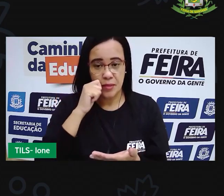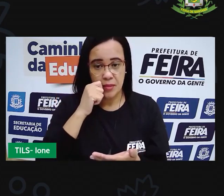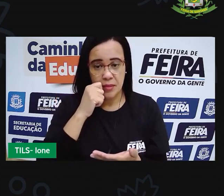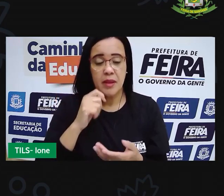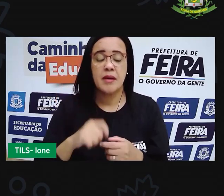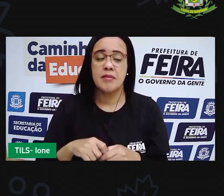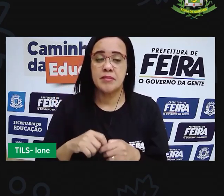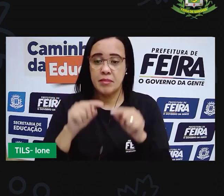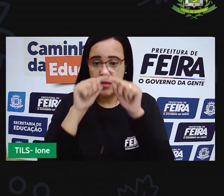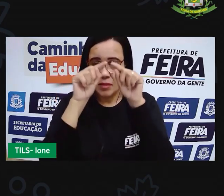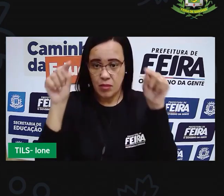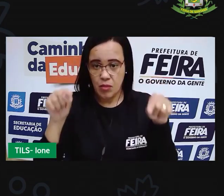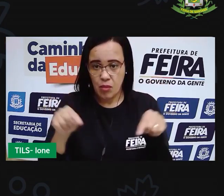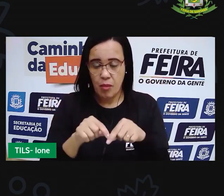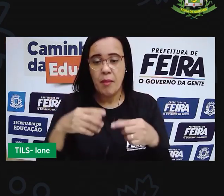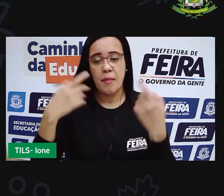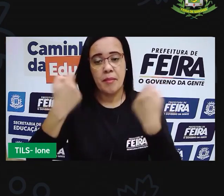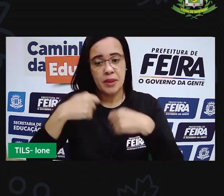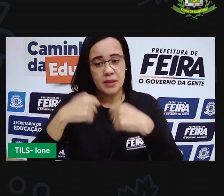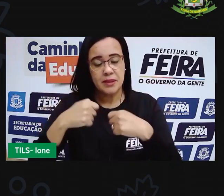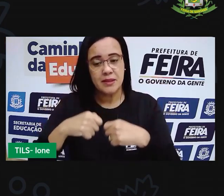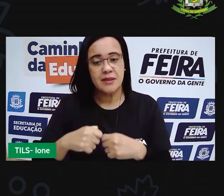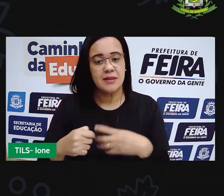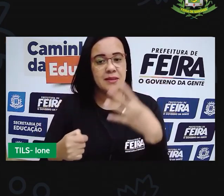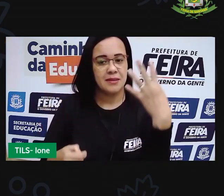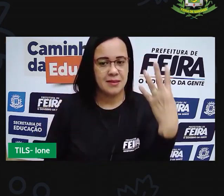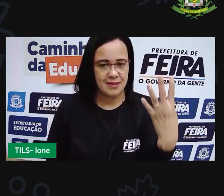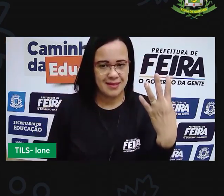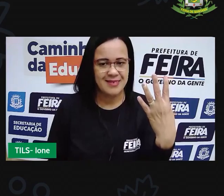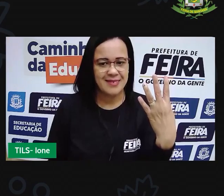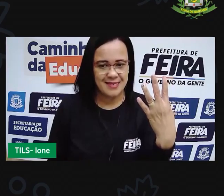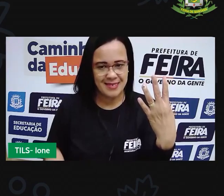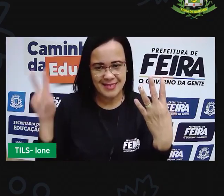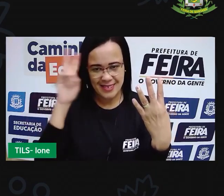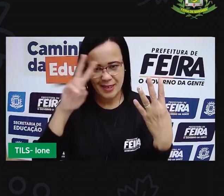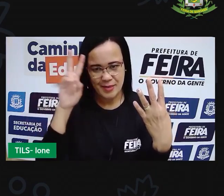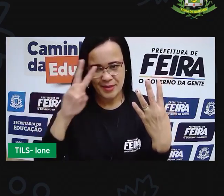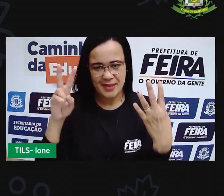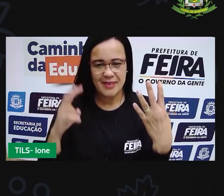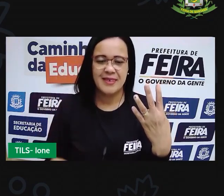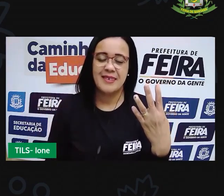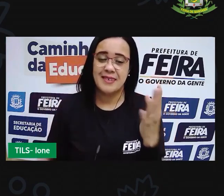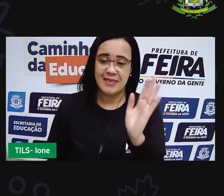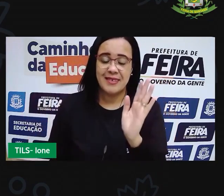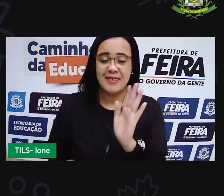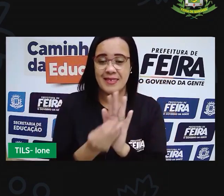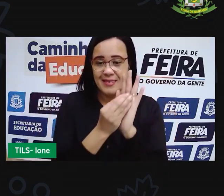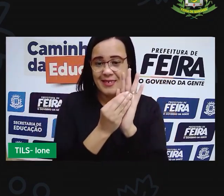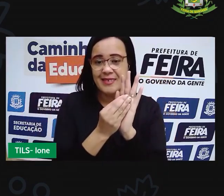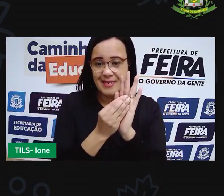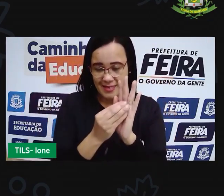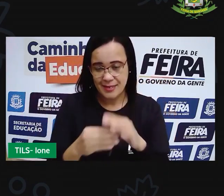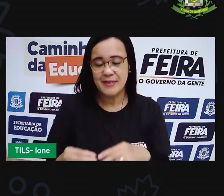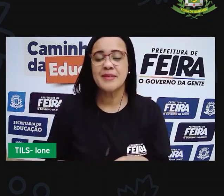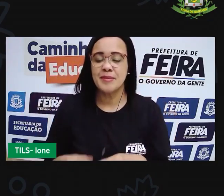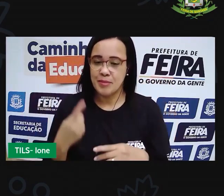O quadrado está incompleto porque falta um lado. Aqui eu só tenho